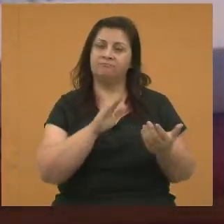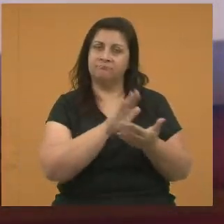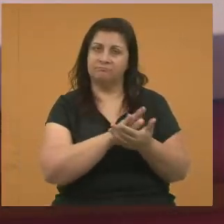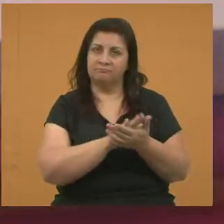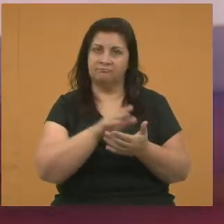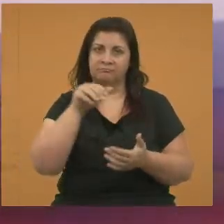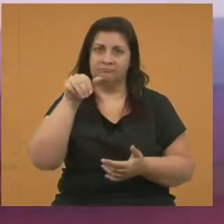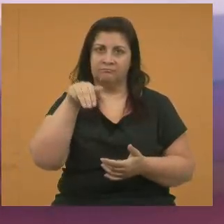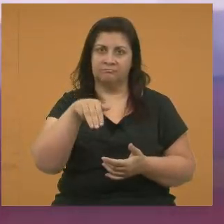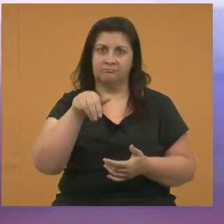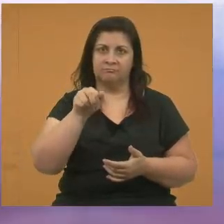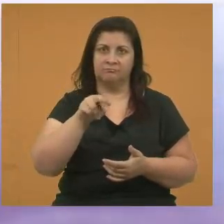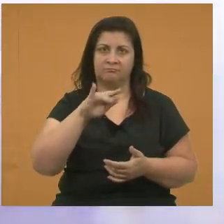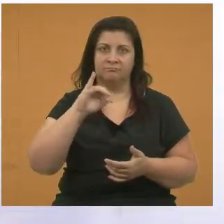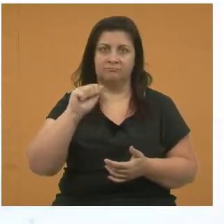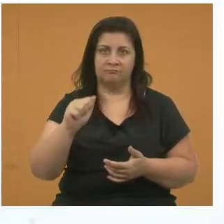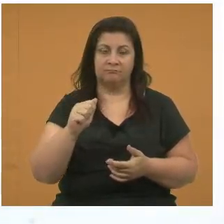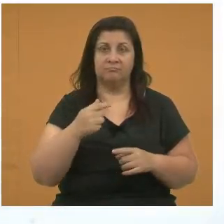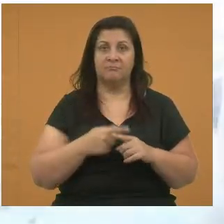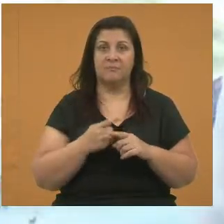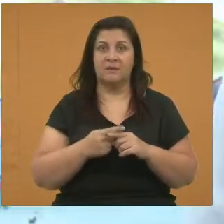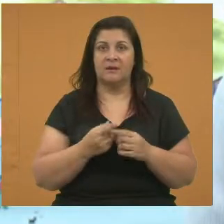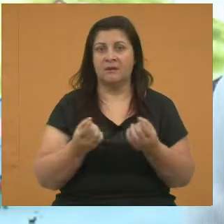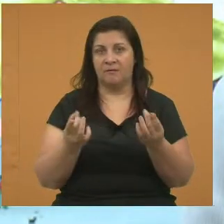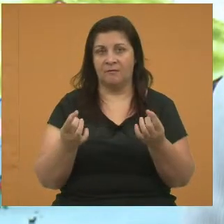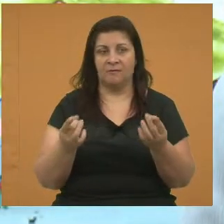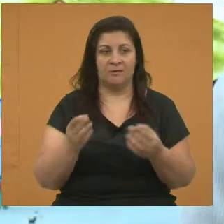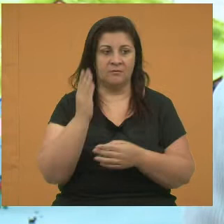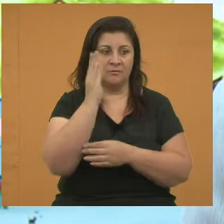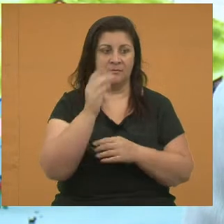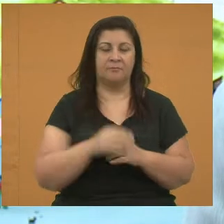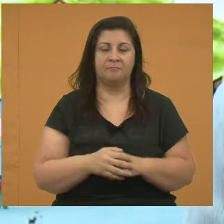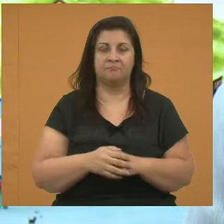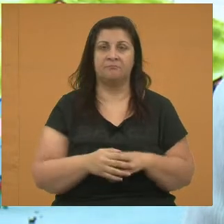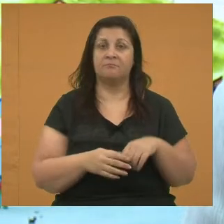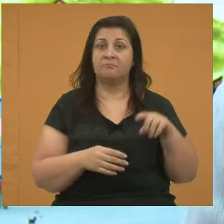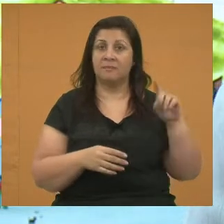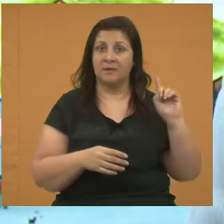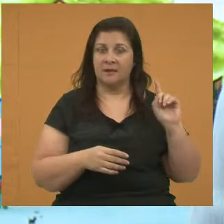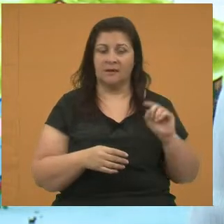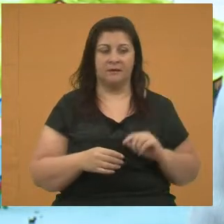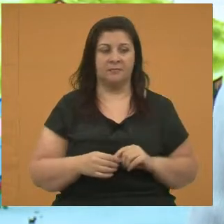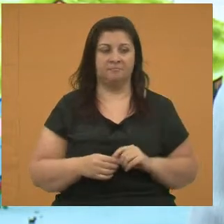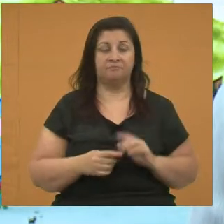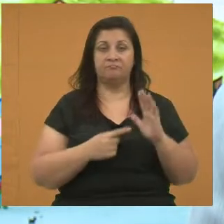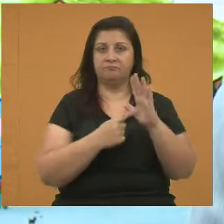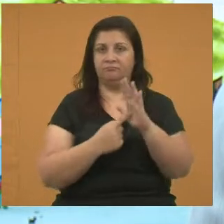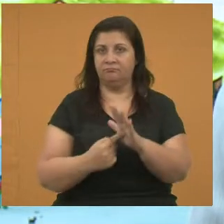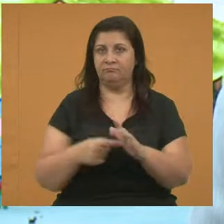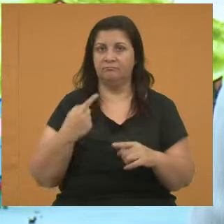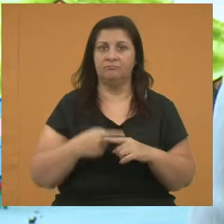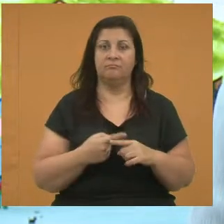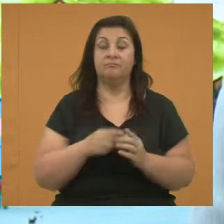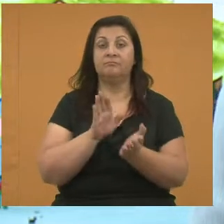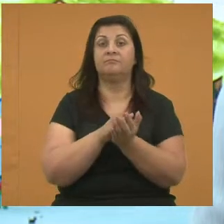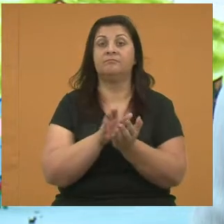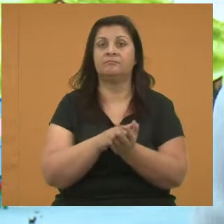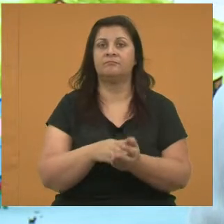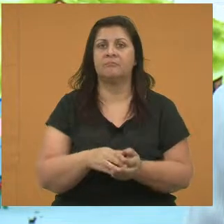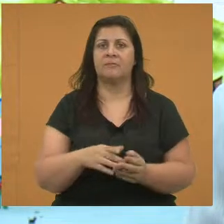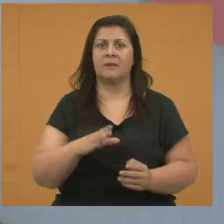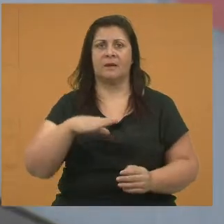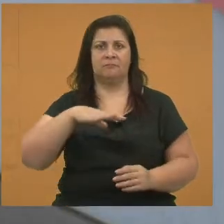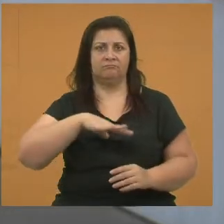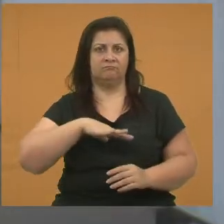pela livraria Gospel. Bom, a nossa indicação, ela tem tudo a ver com o nosso momento, né? Cidade de Jacareí, uma cidade que